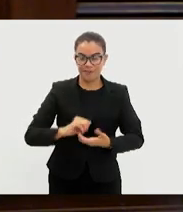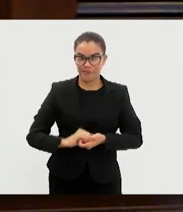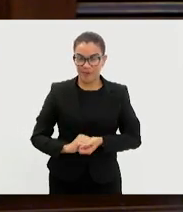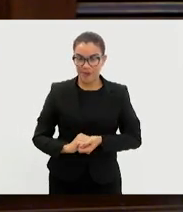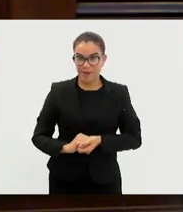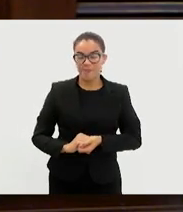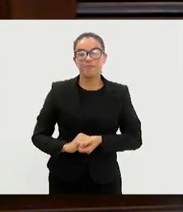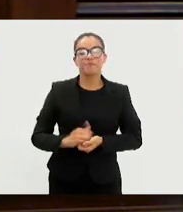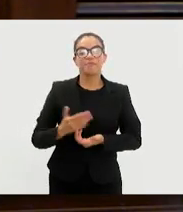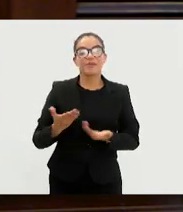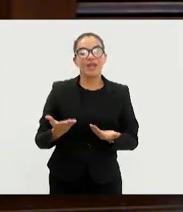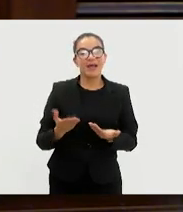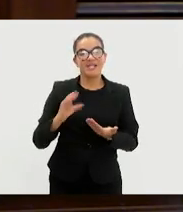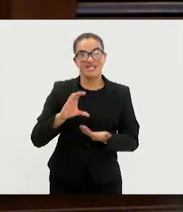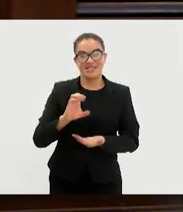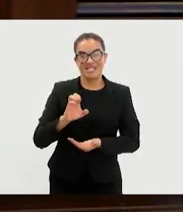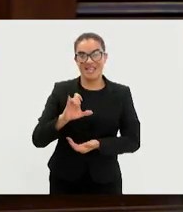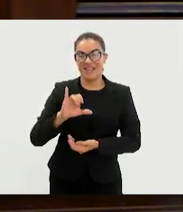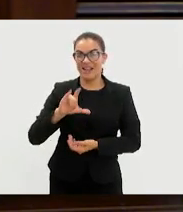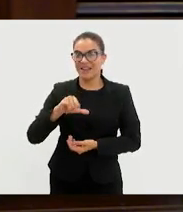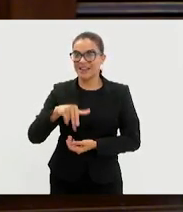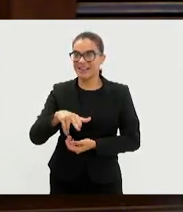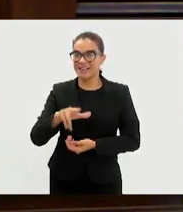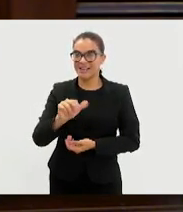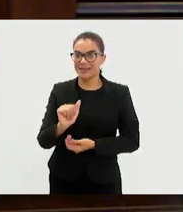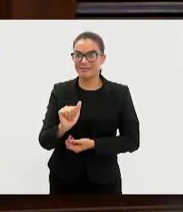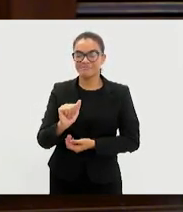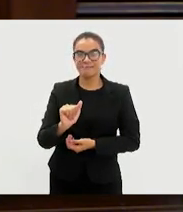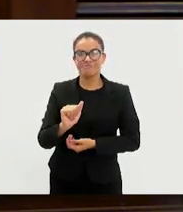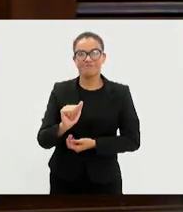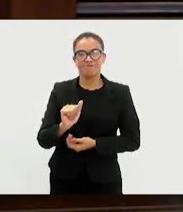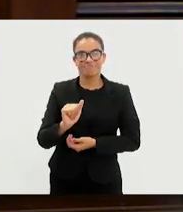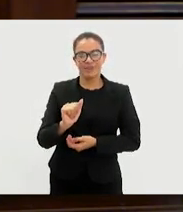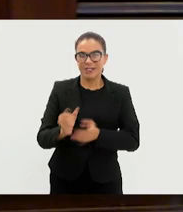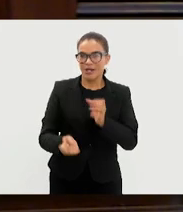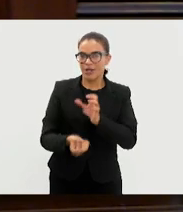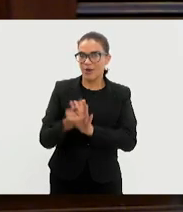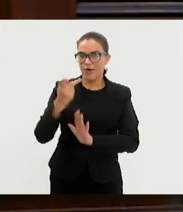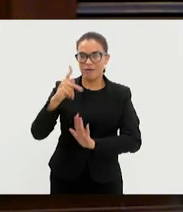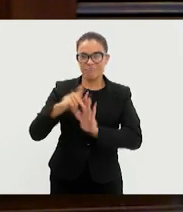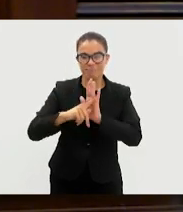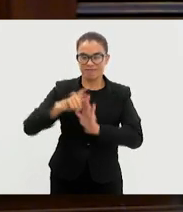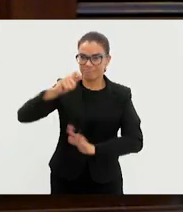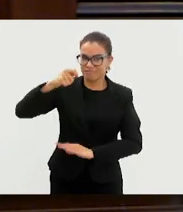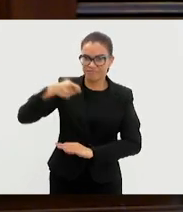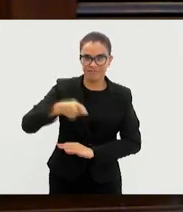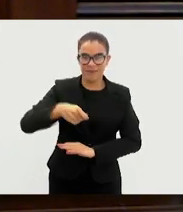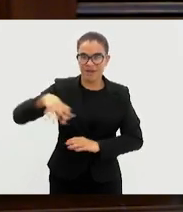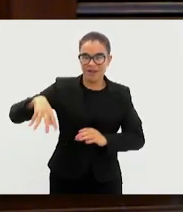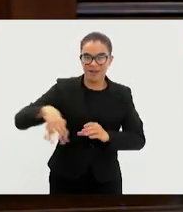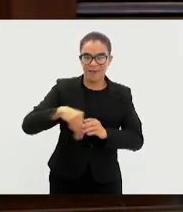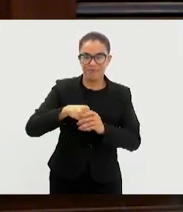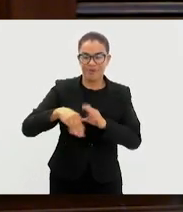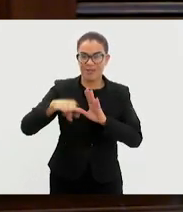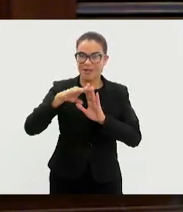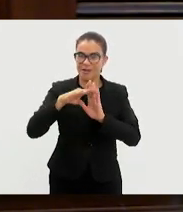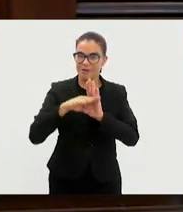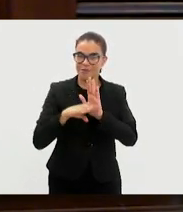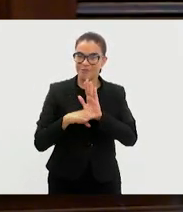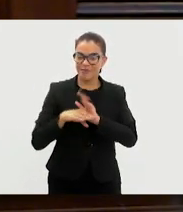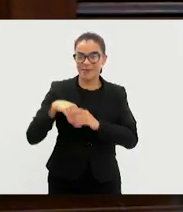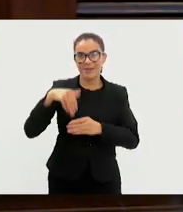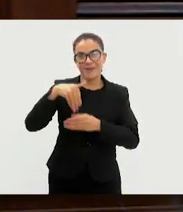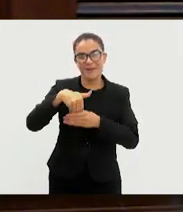ano, Celina Guimarães fez uma petição requerendo sua inclusão na lista de eleitores do